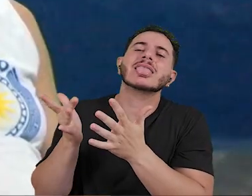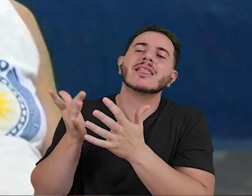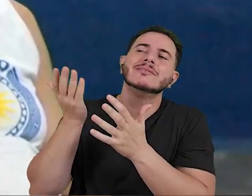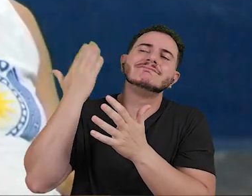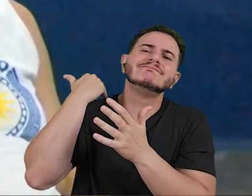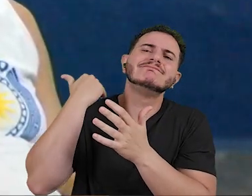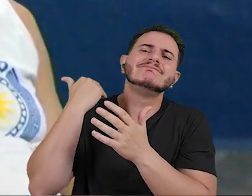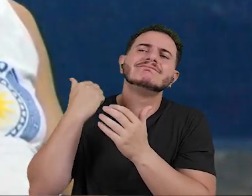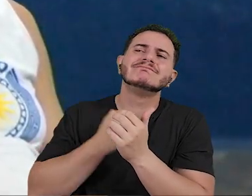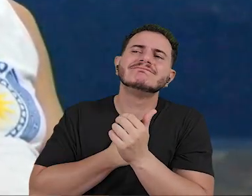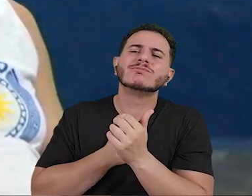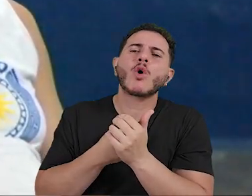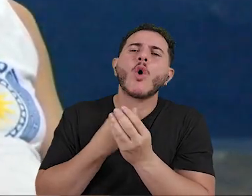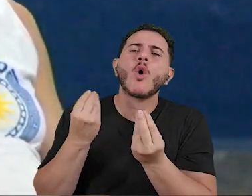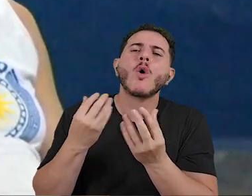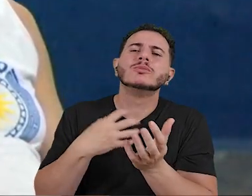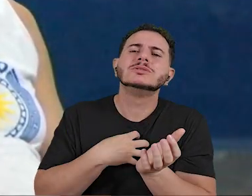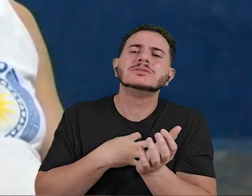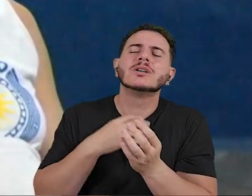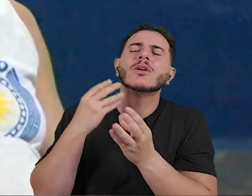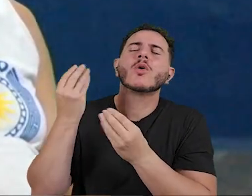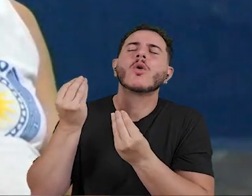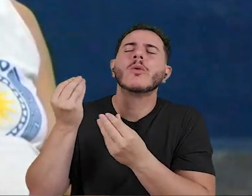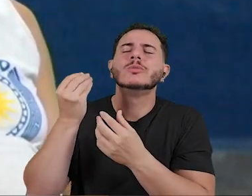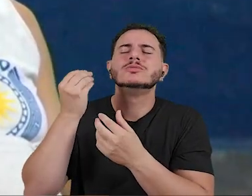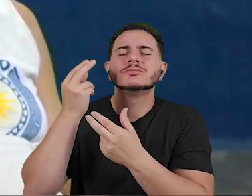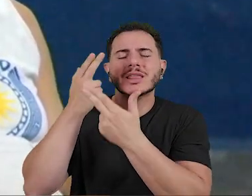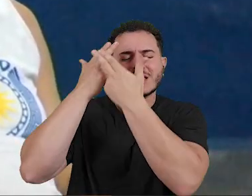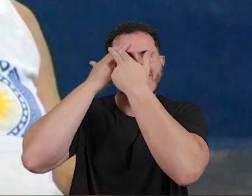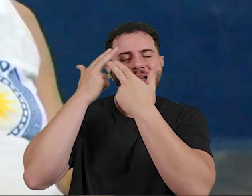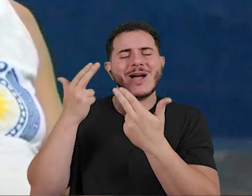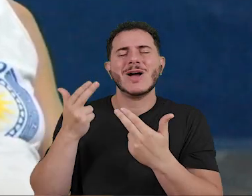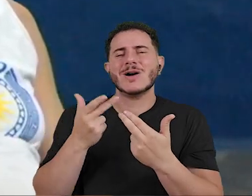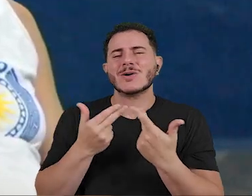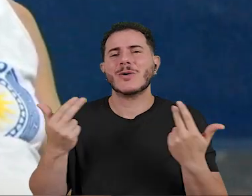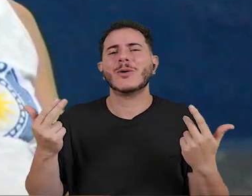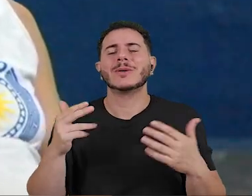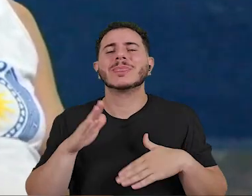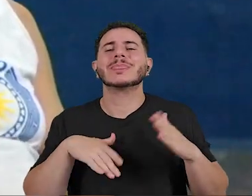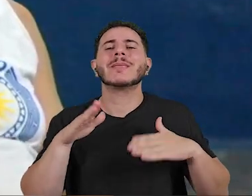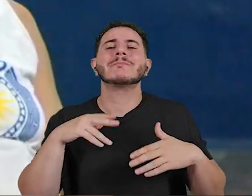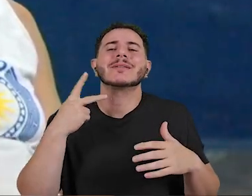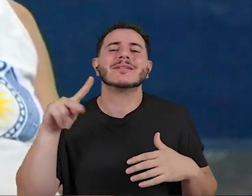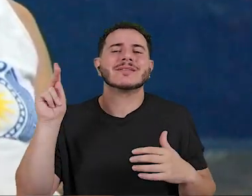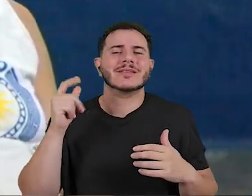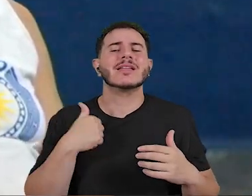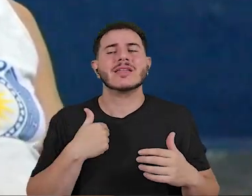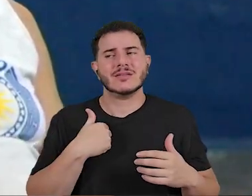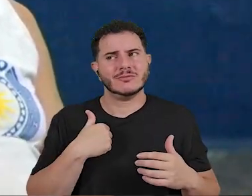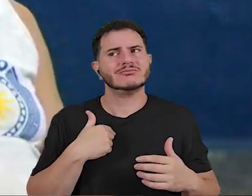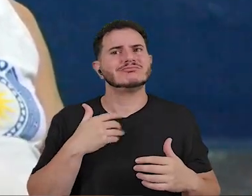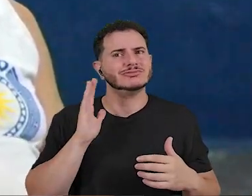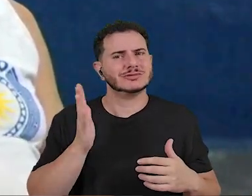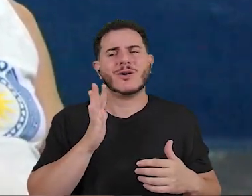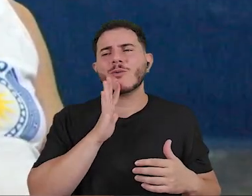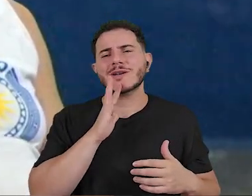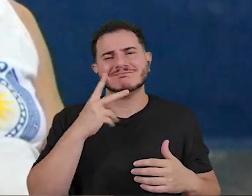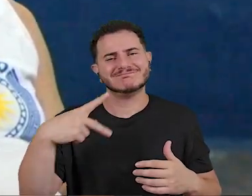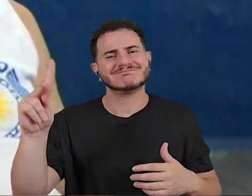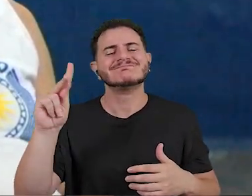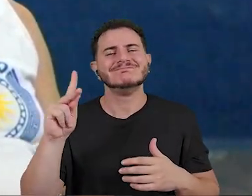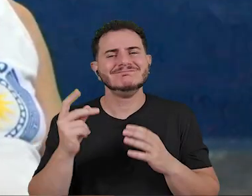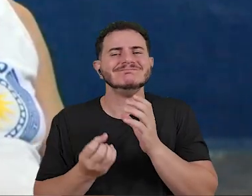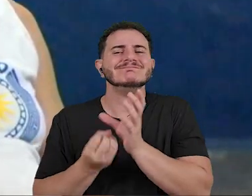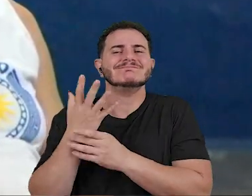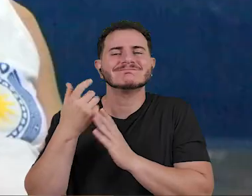toada que o senhor compôs, que são belíssimas, mas que de certa forma tá num limbo aí que ninguém